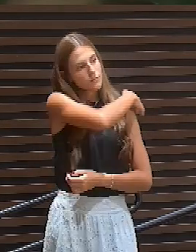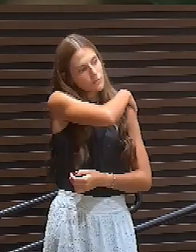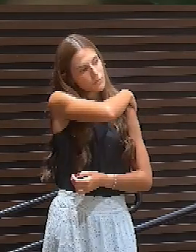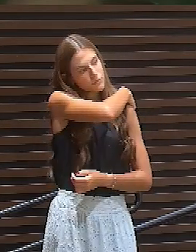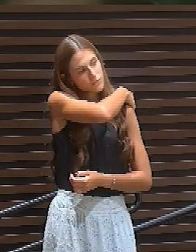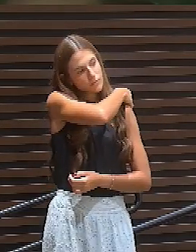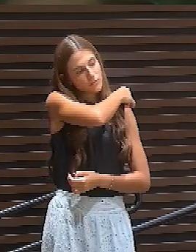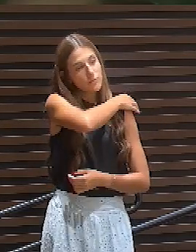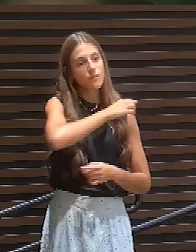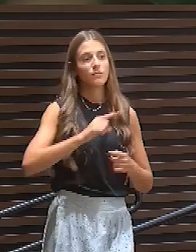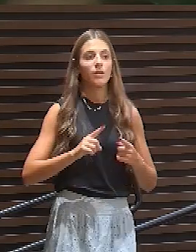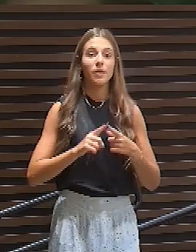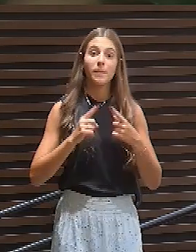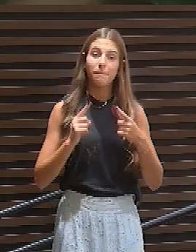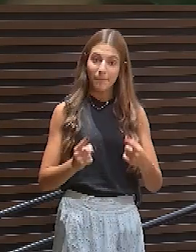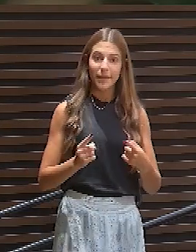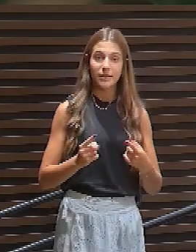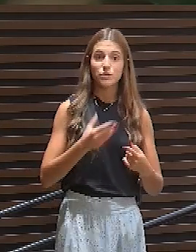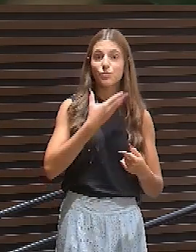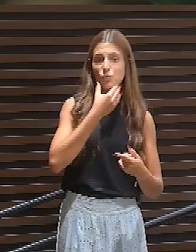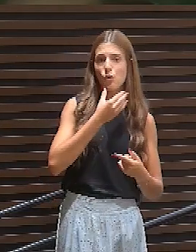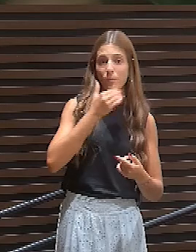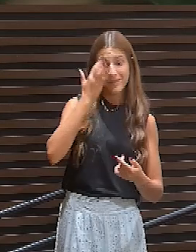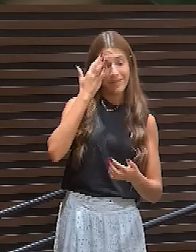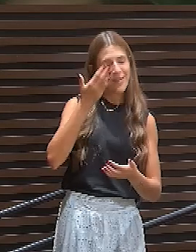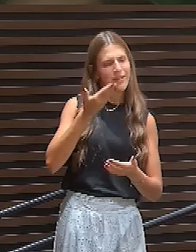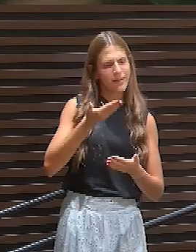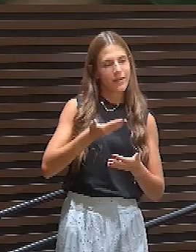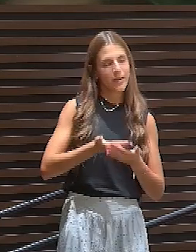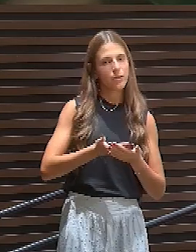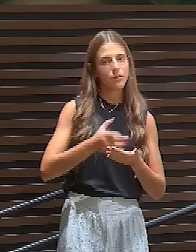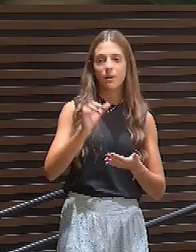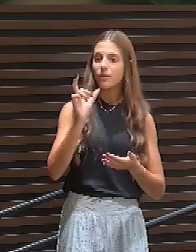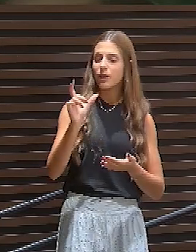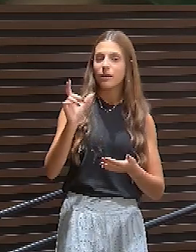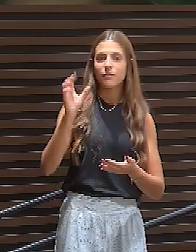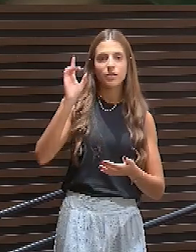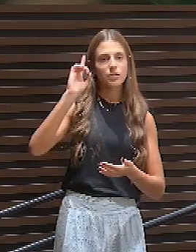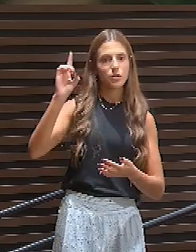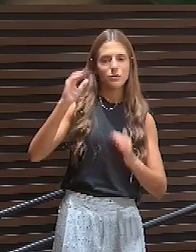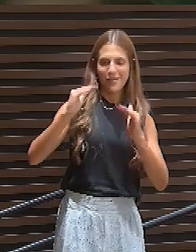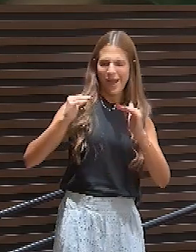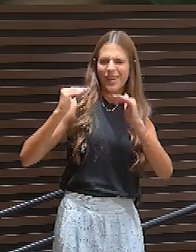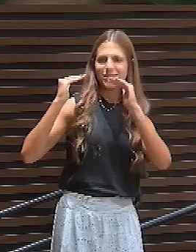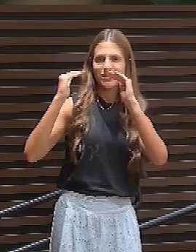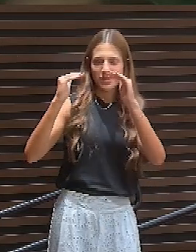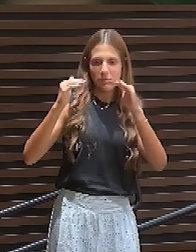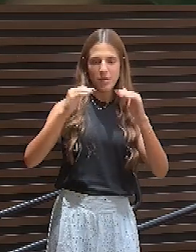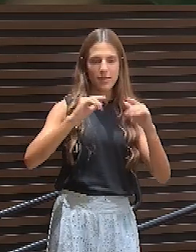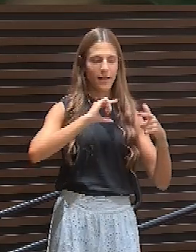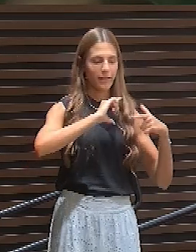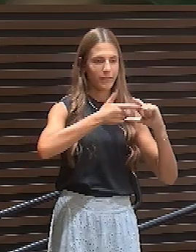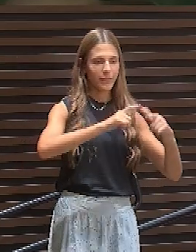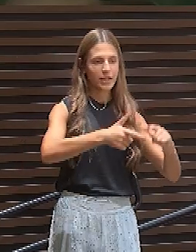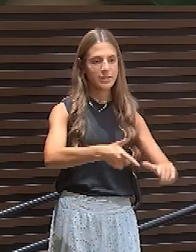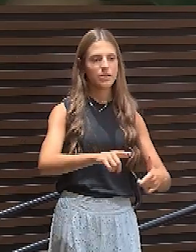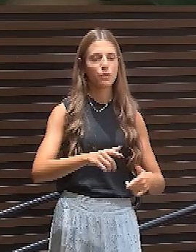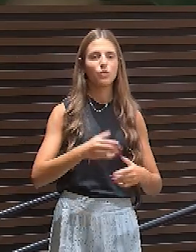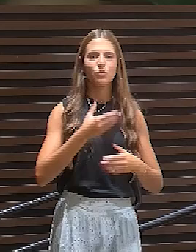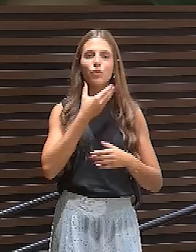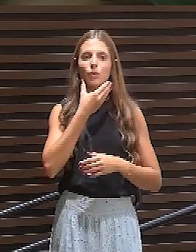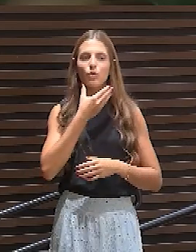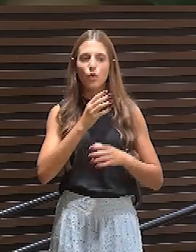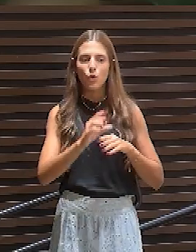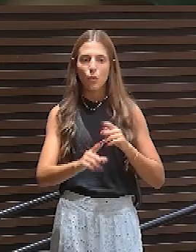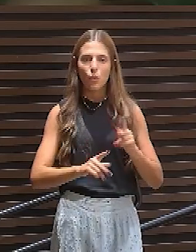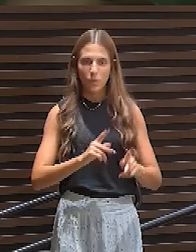Mas ele creu na palavra de Deus acima da tradição humana e decidiu que mesmo sem